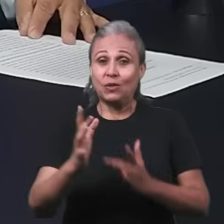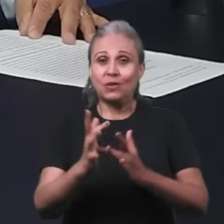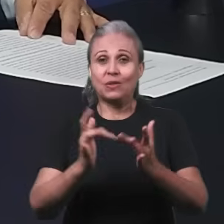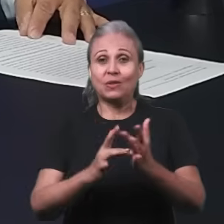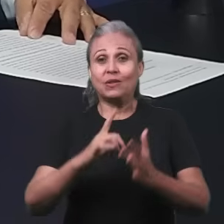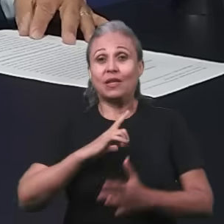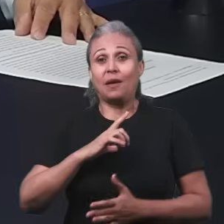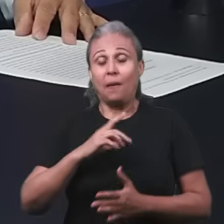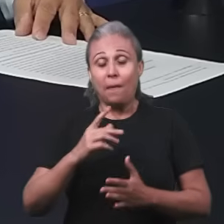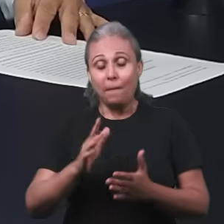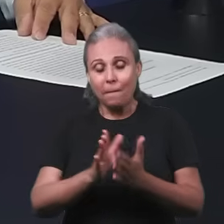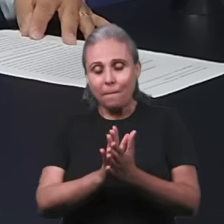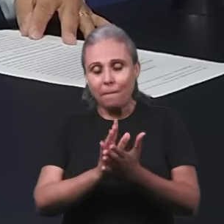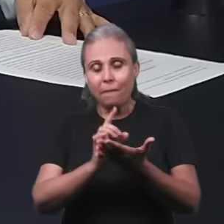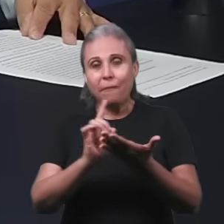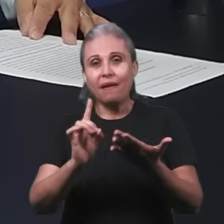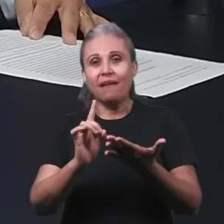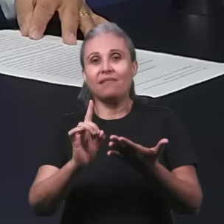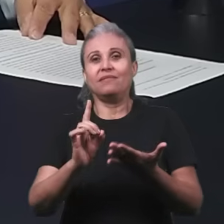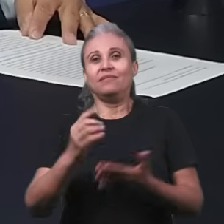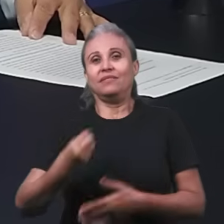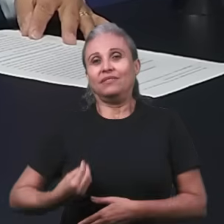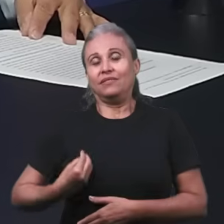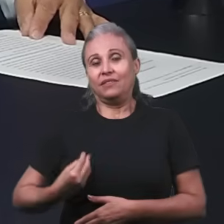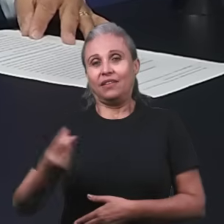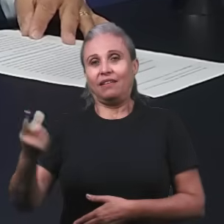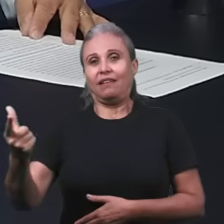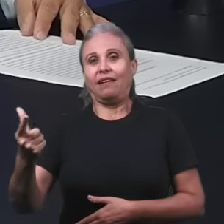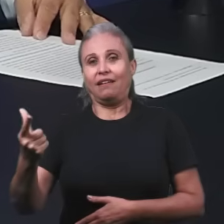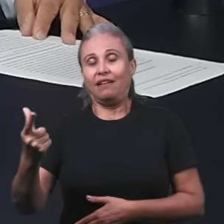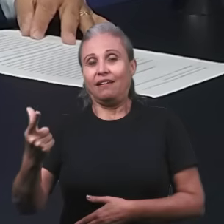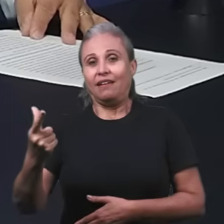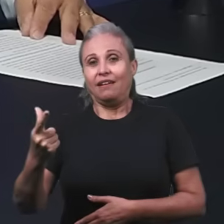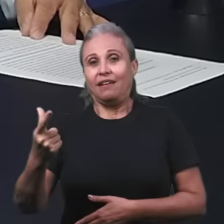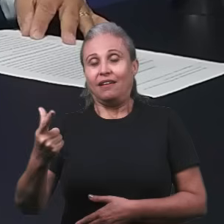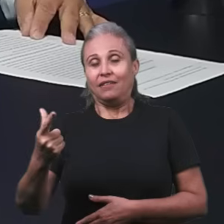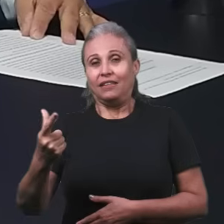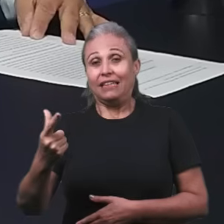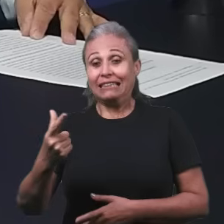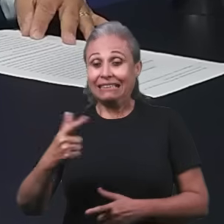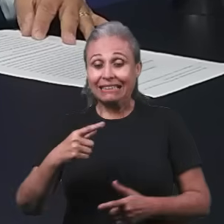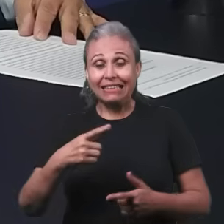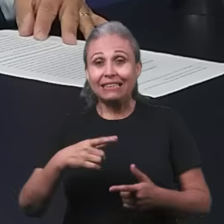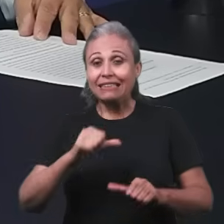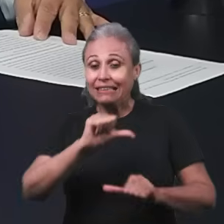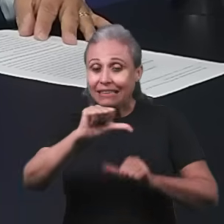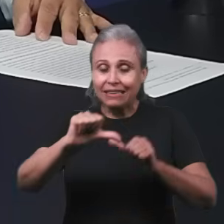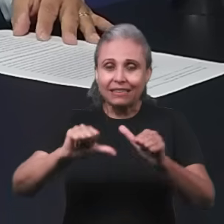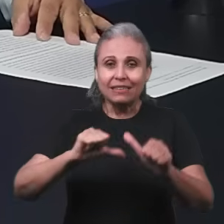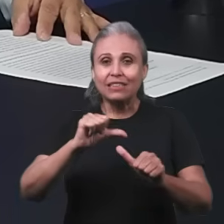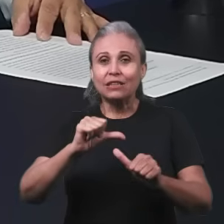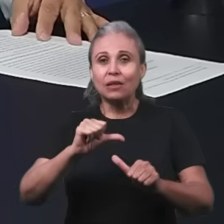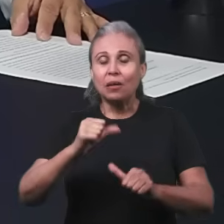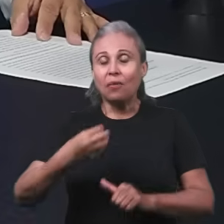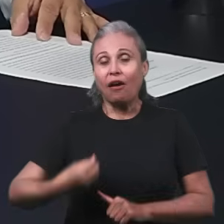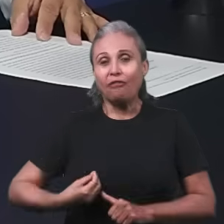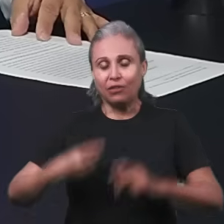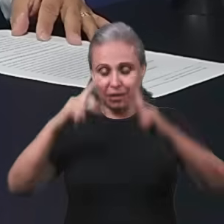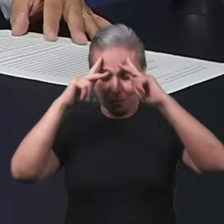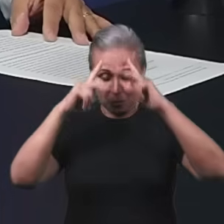a palavra que Jesus dá, ela transforma o homem para todo sempre, não é isso? Outra coisa muito